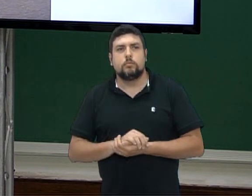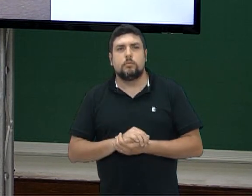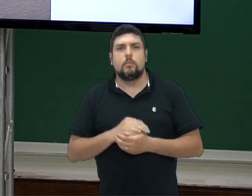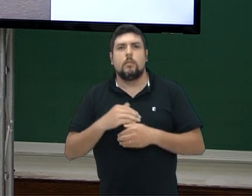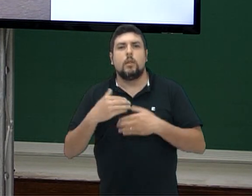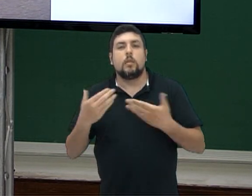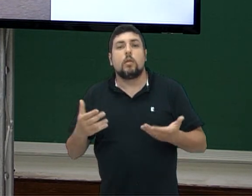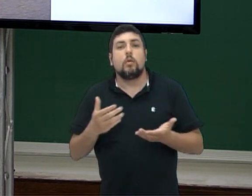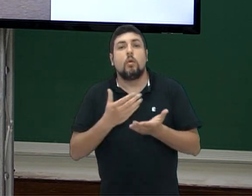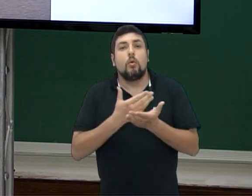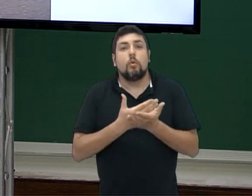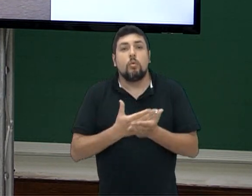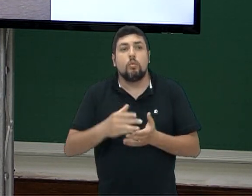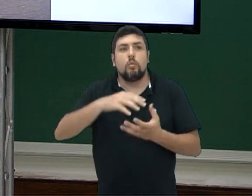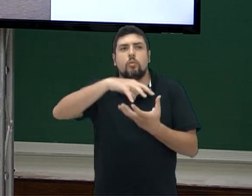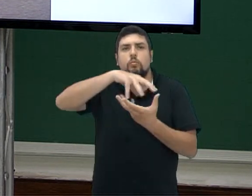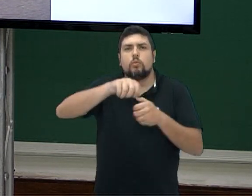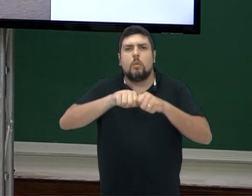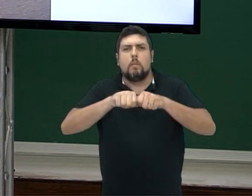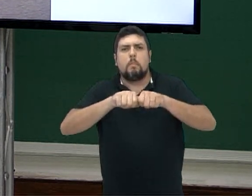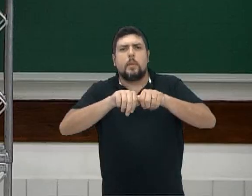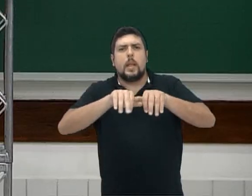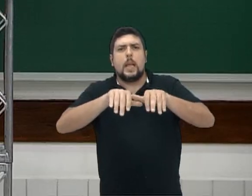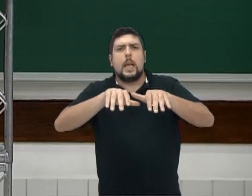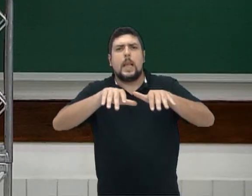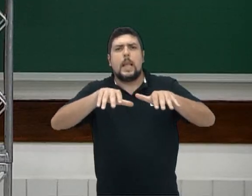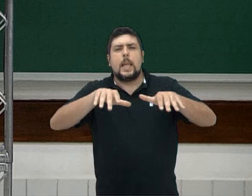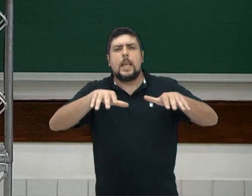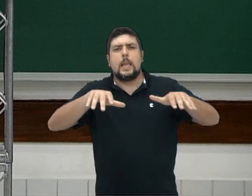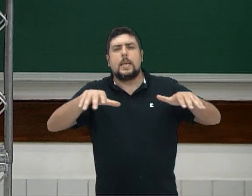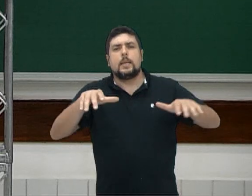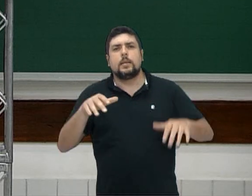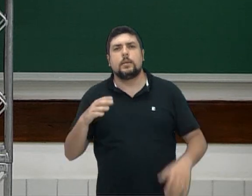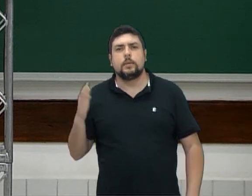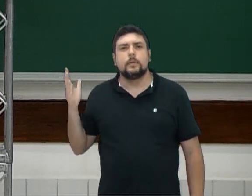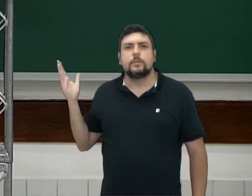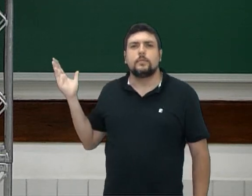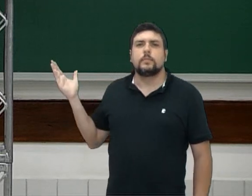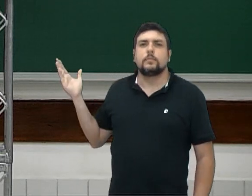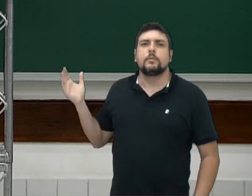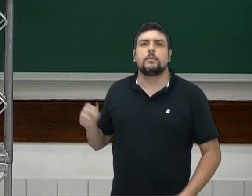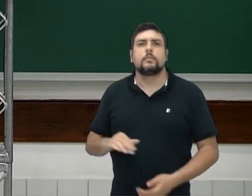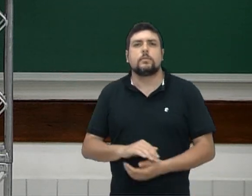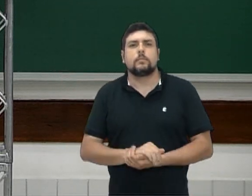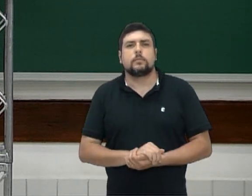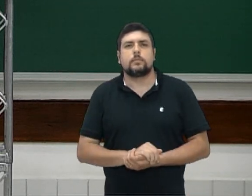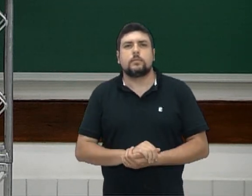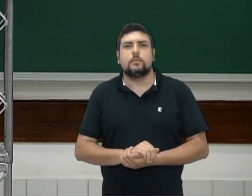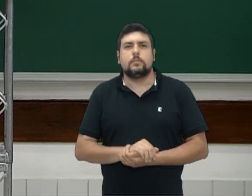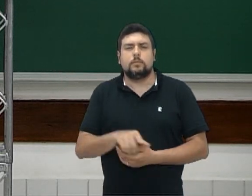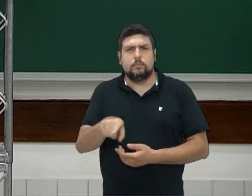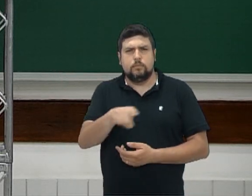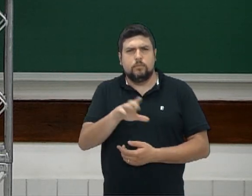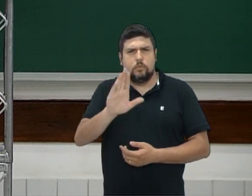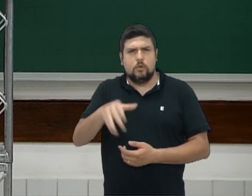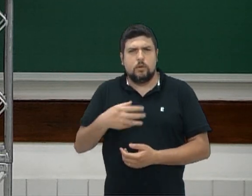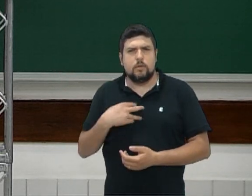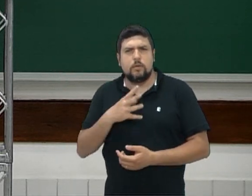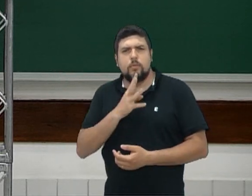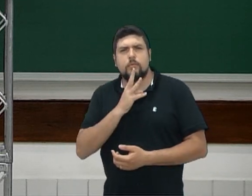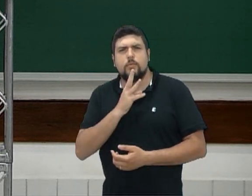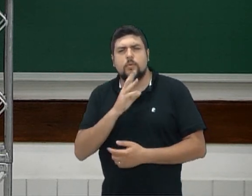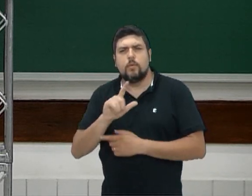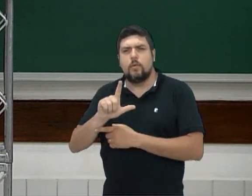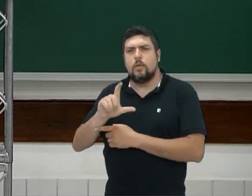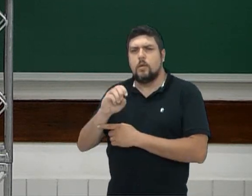né, atraindo milhões de adeptos no mundo todo. Então, o longboard, provavelmente você já deve ter visto alguém com longboard, se você já não